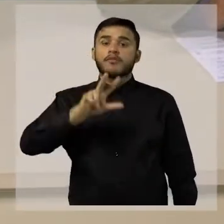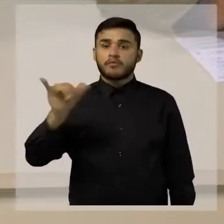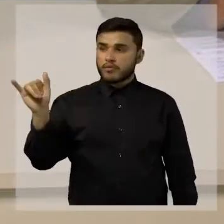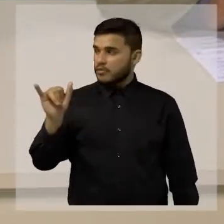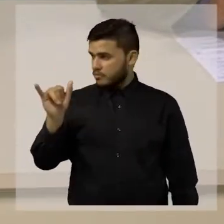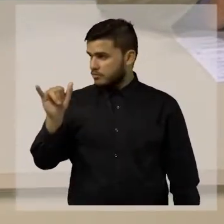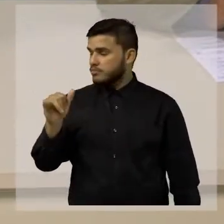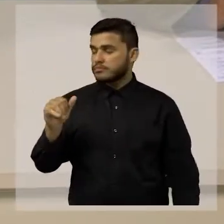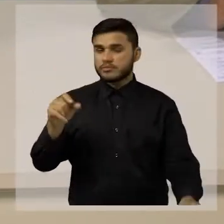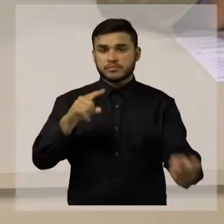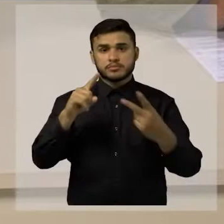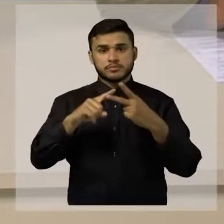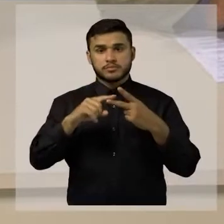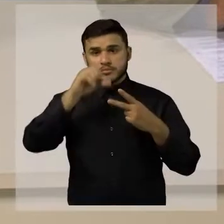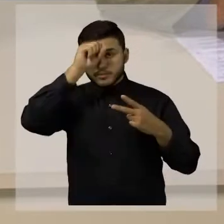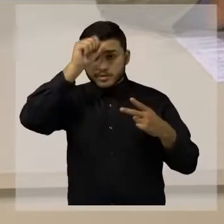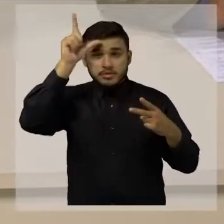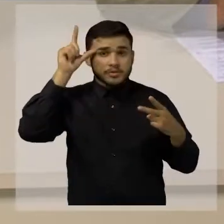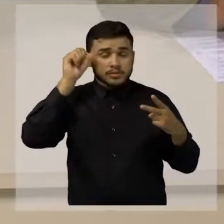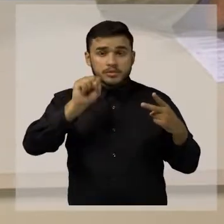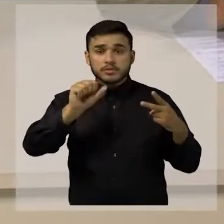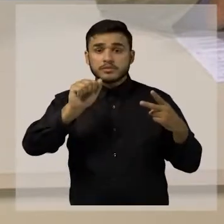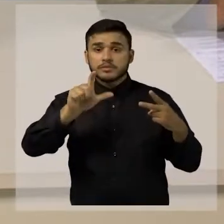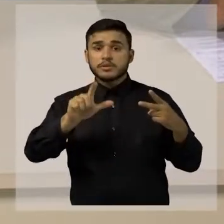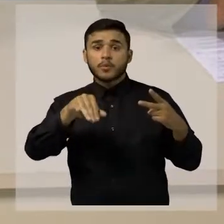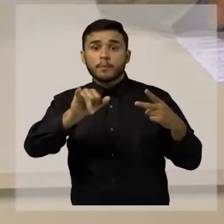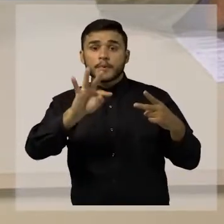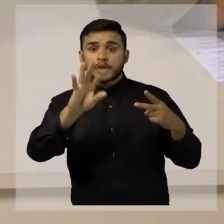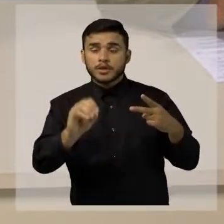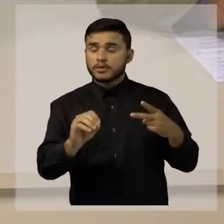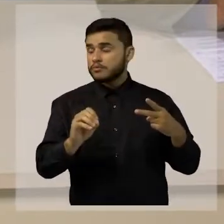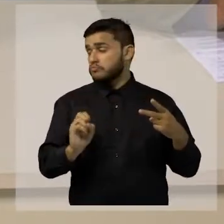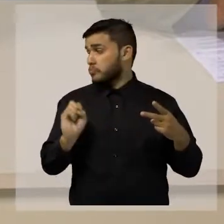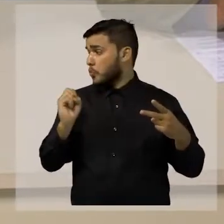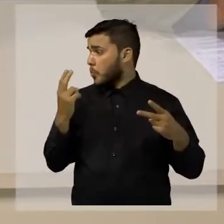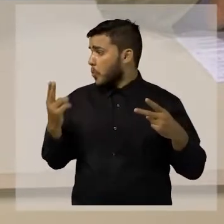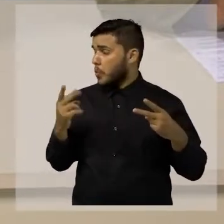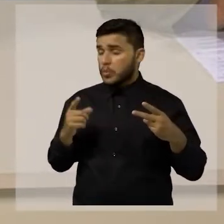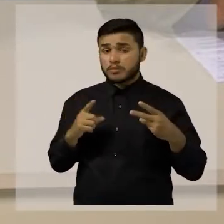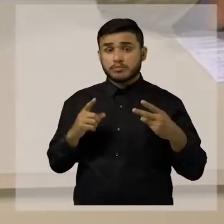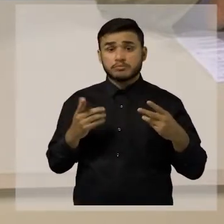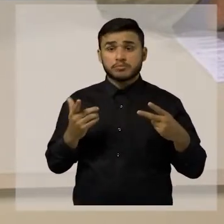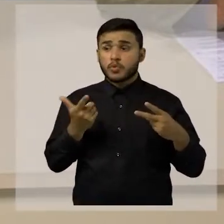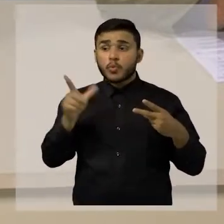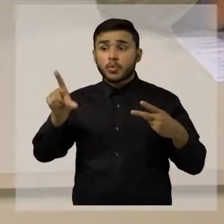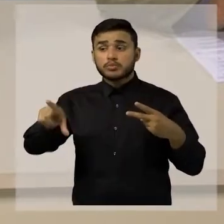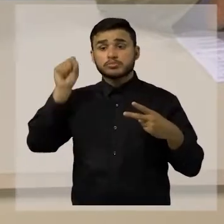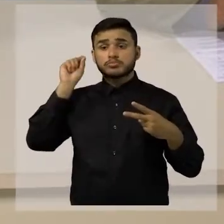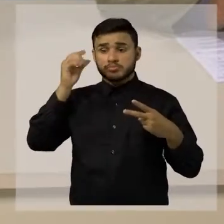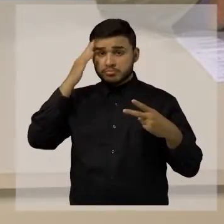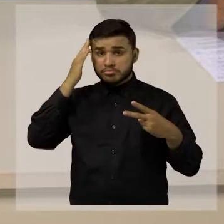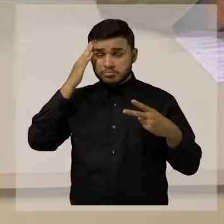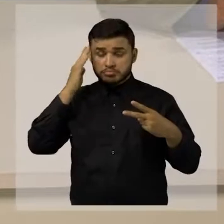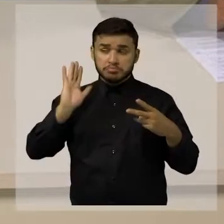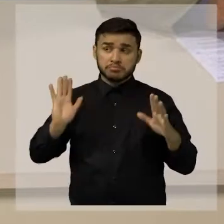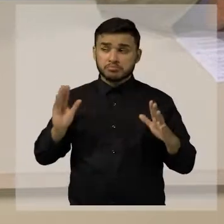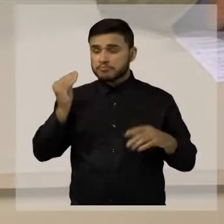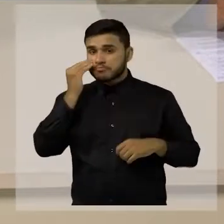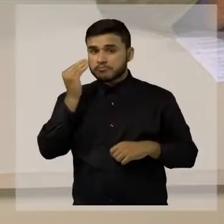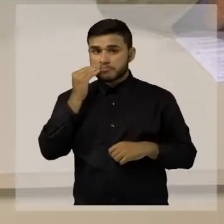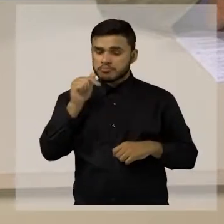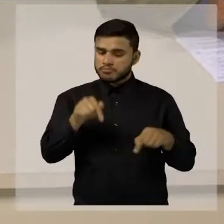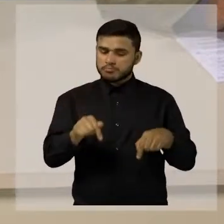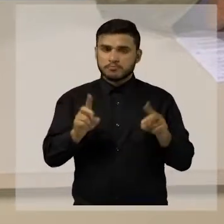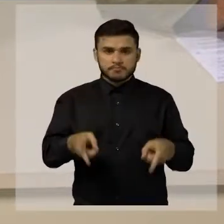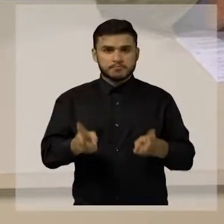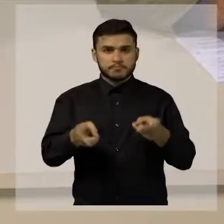citar, Salmito Filho, algum nome específico de Roberto Cláudio. E o Ciro sabe que não pode